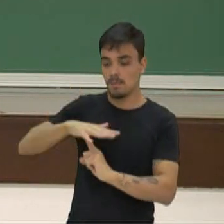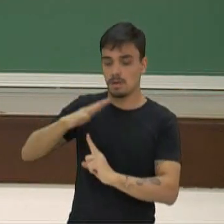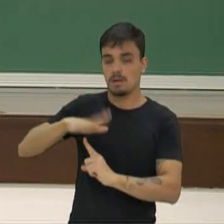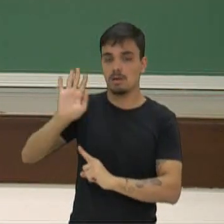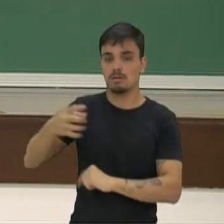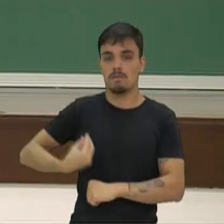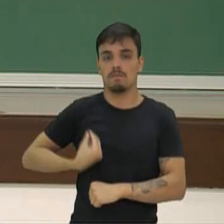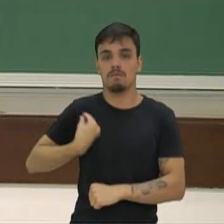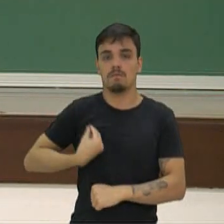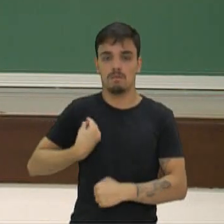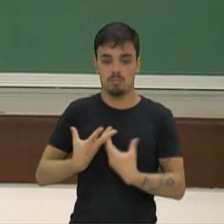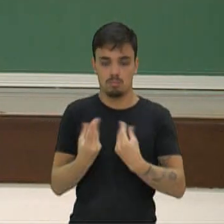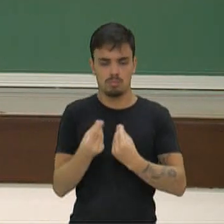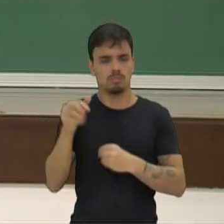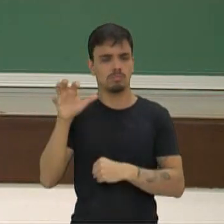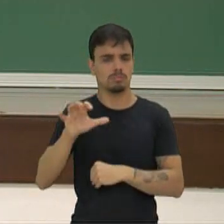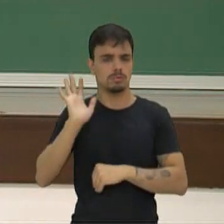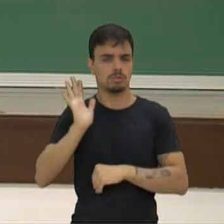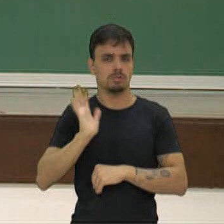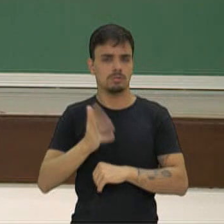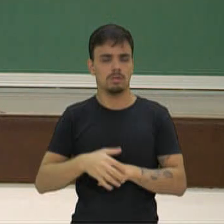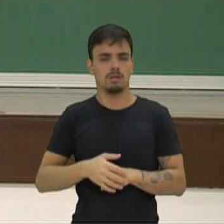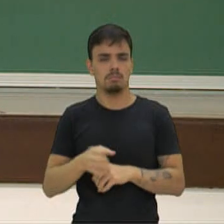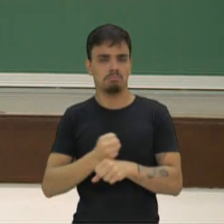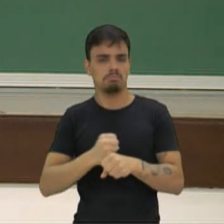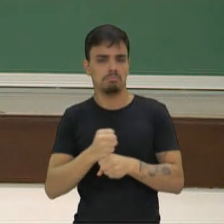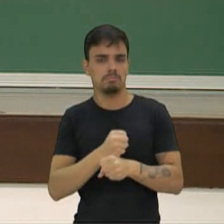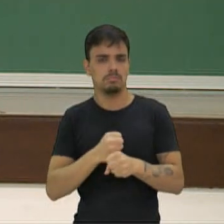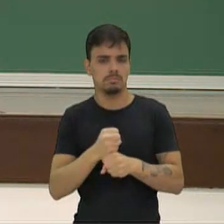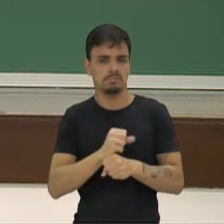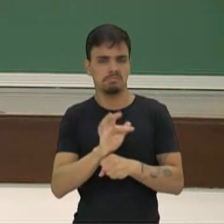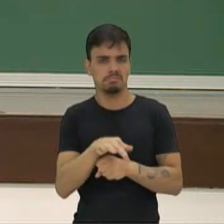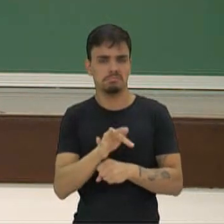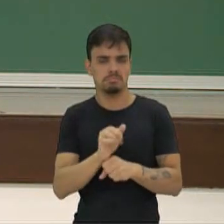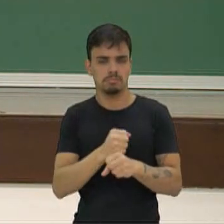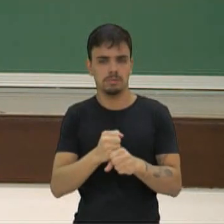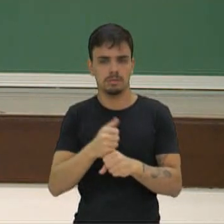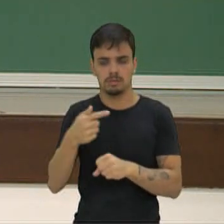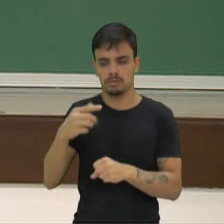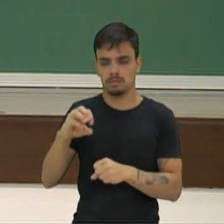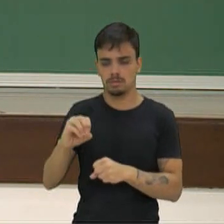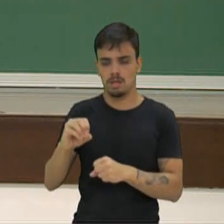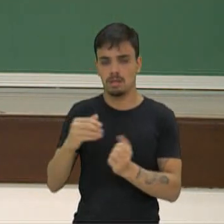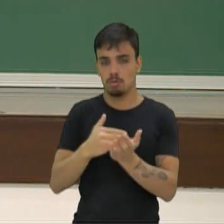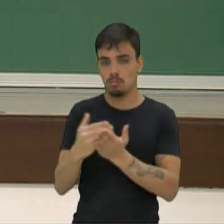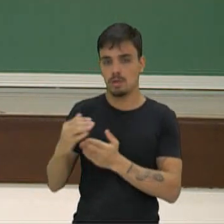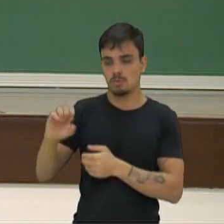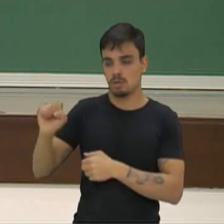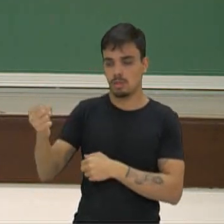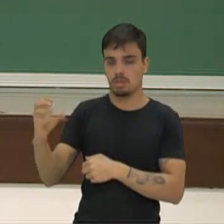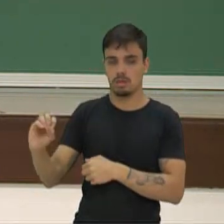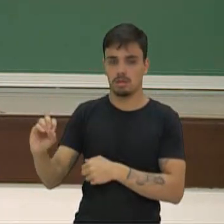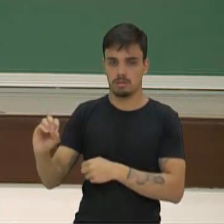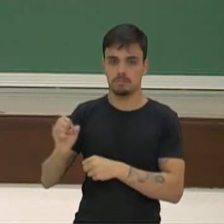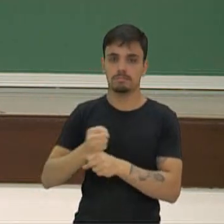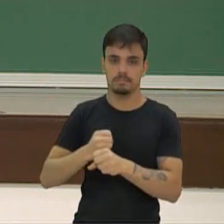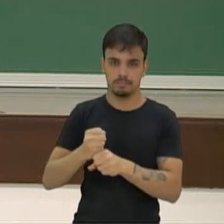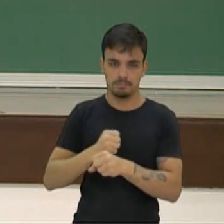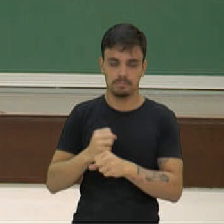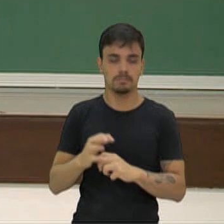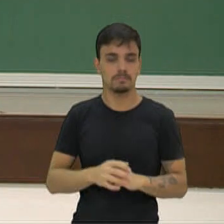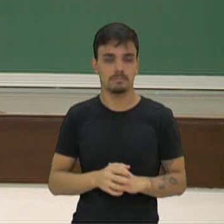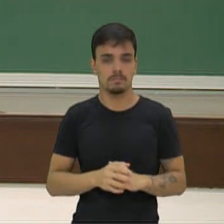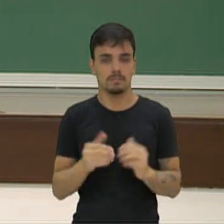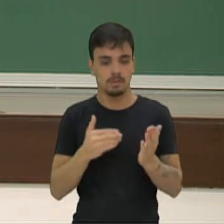isso nos anos... final dos anos 70, início dos anos 80, até ser feito um